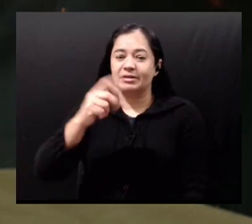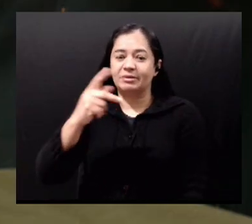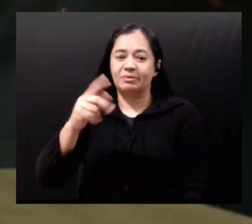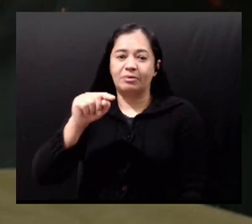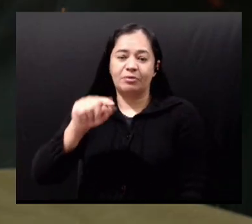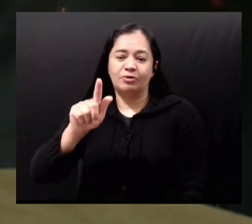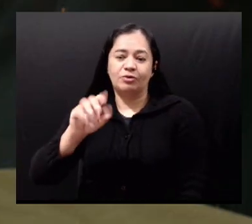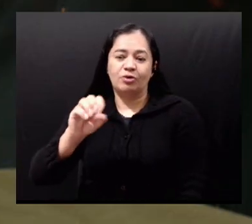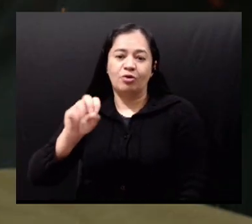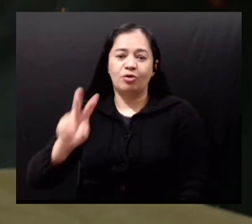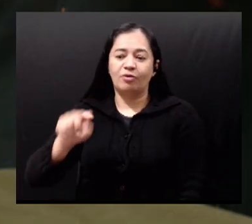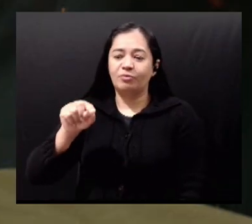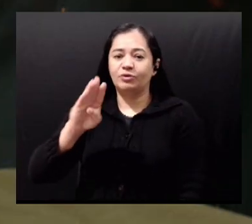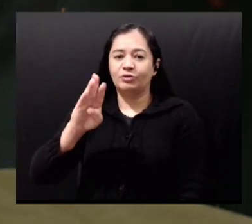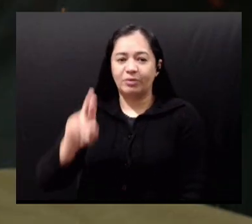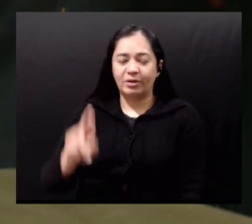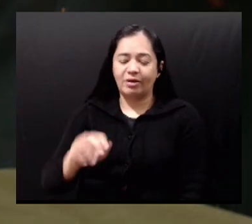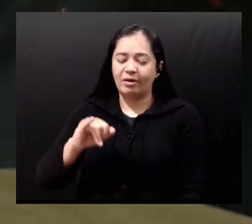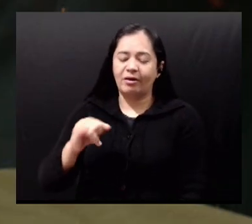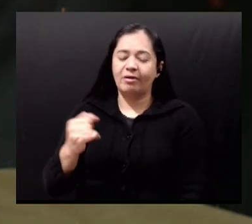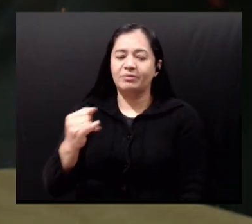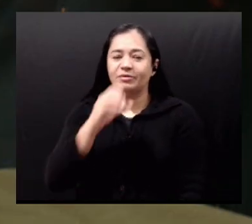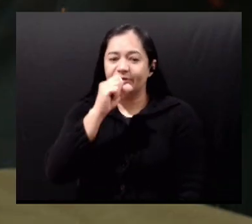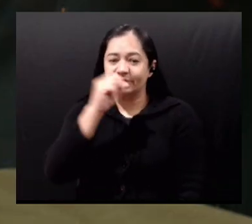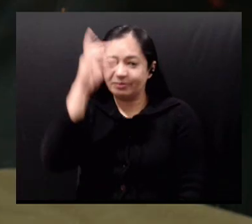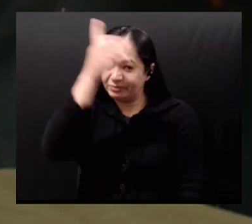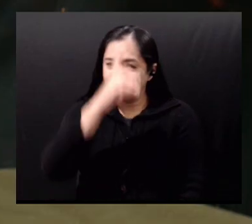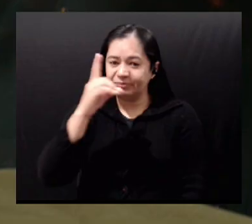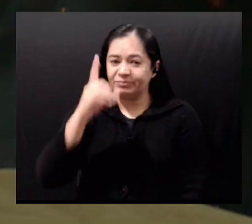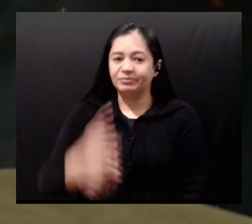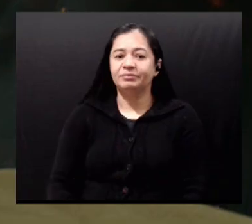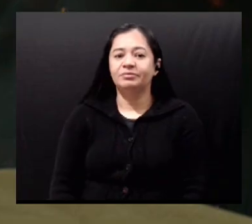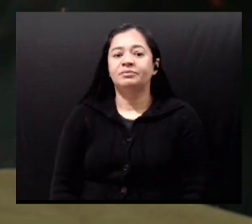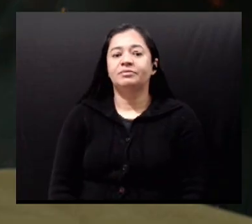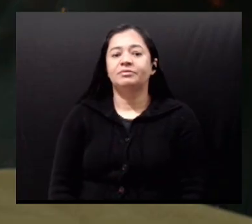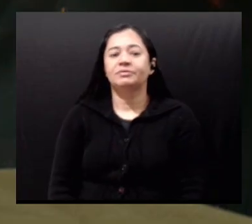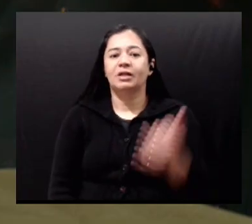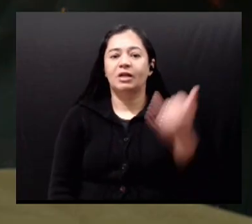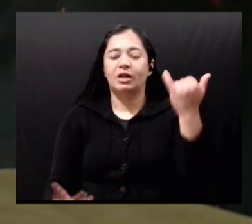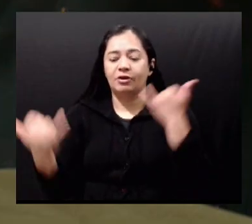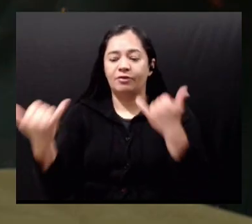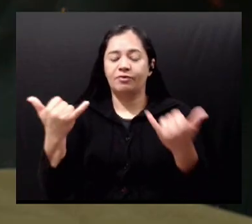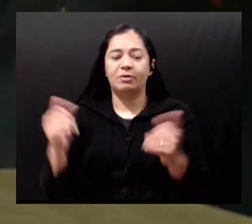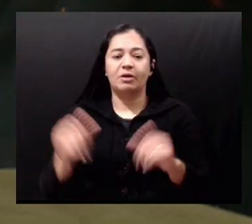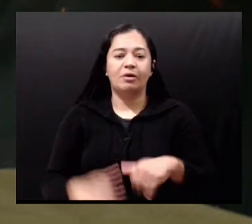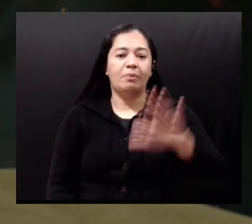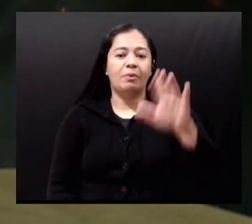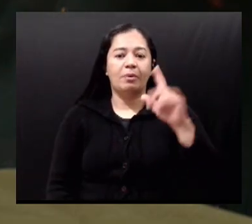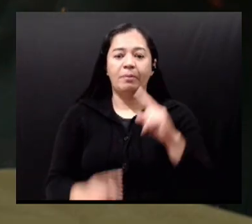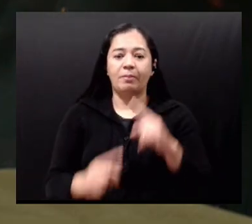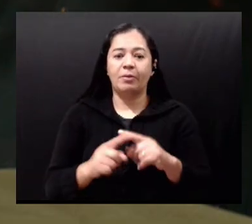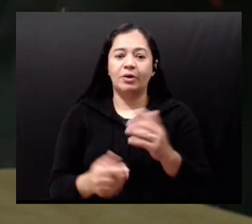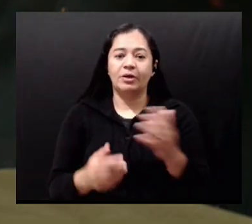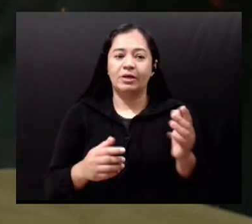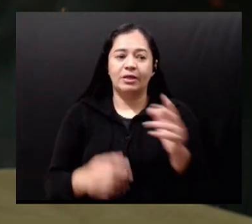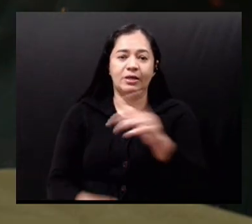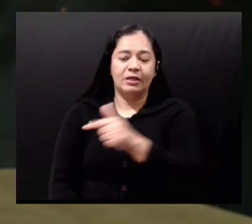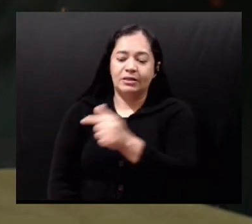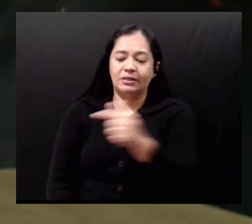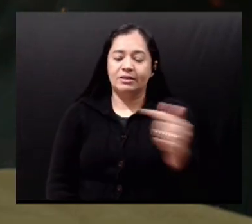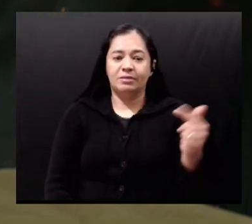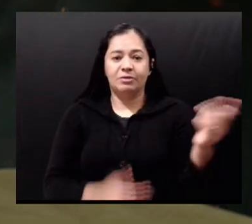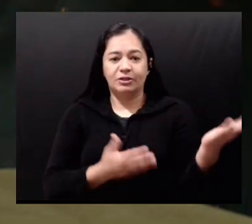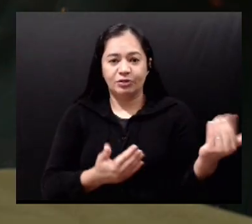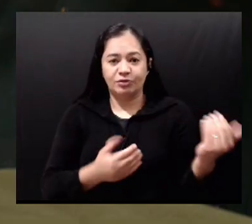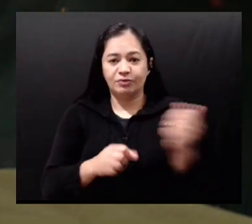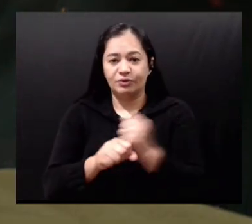campinas.sp.gov.br/eventos. Aproveite o final de semana. E olha só, mais informação chegando, porque tem Semana das Juventudes 2025, que está mobilizando